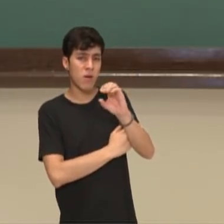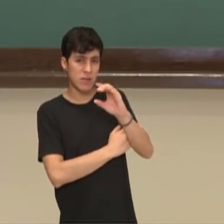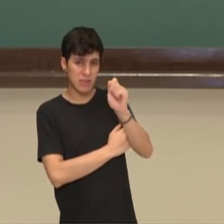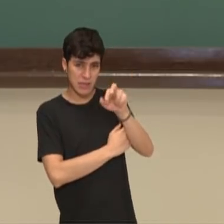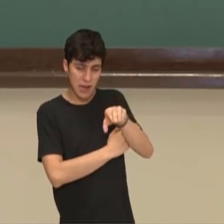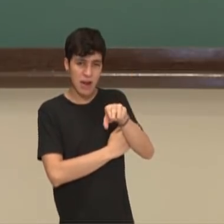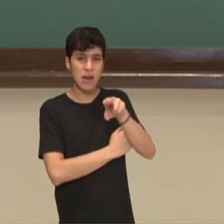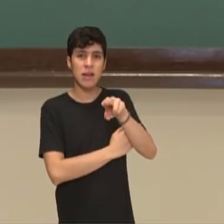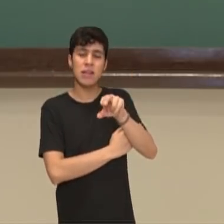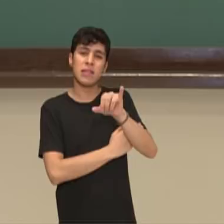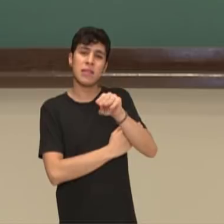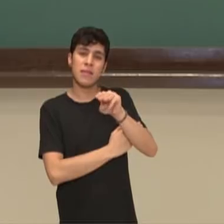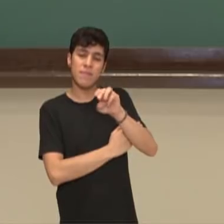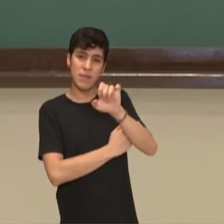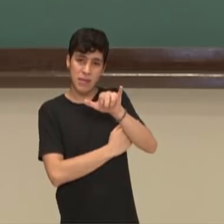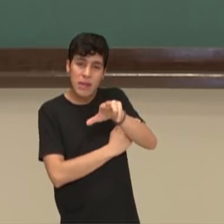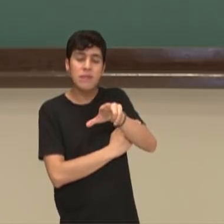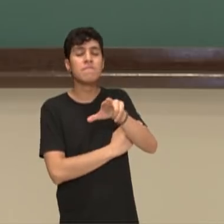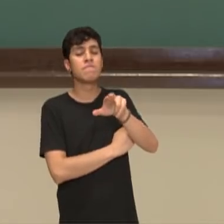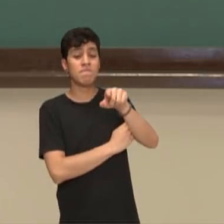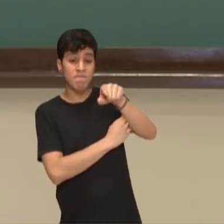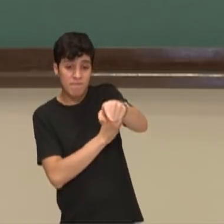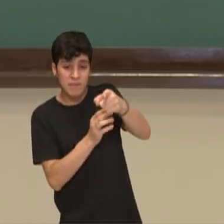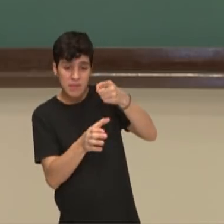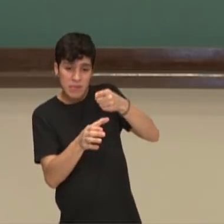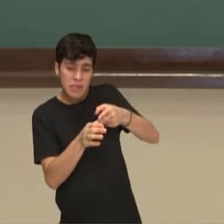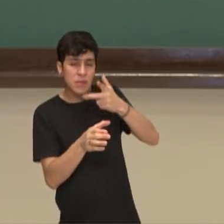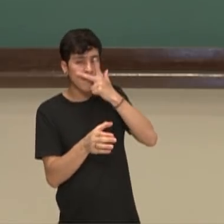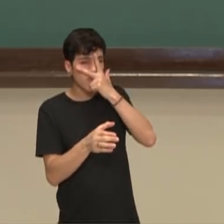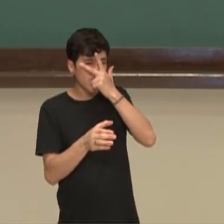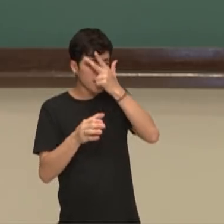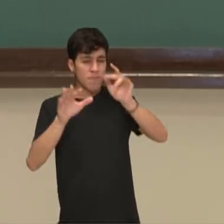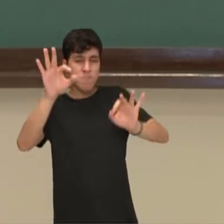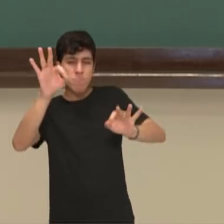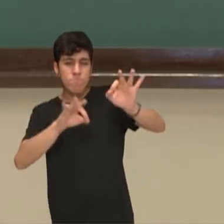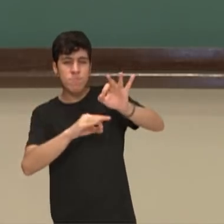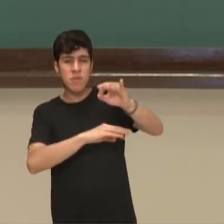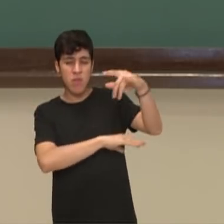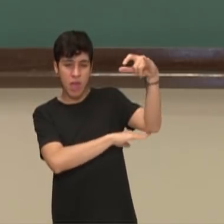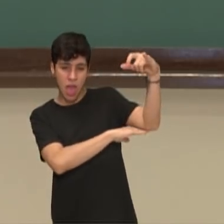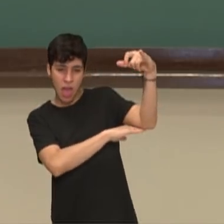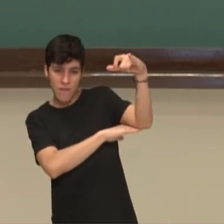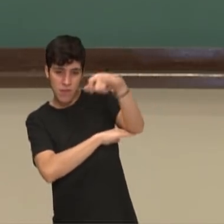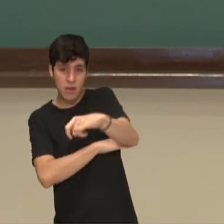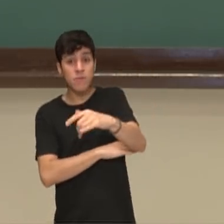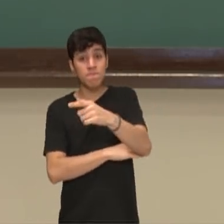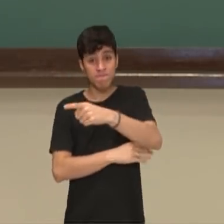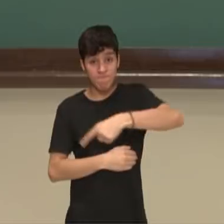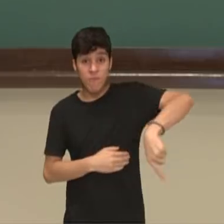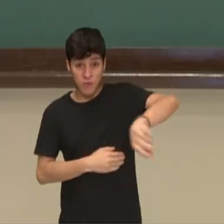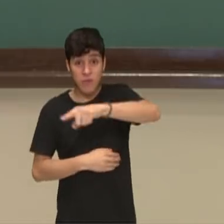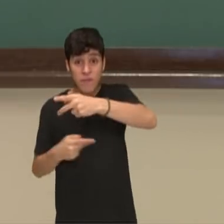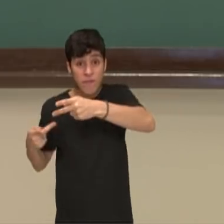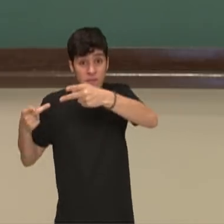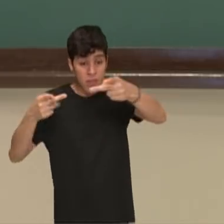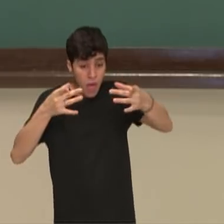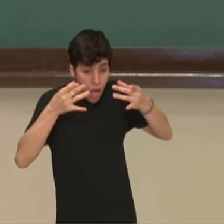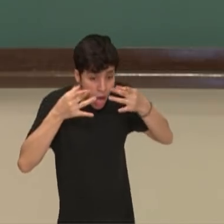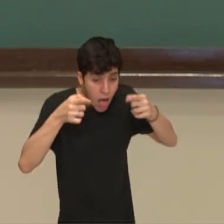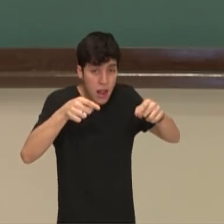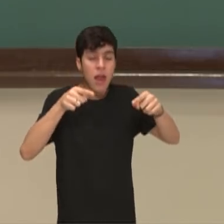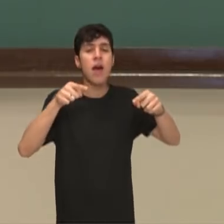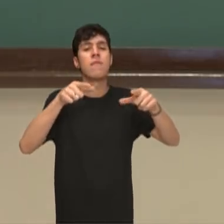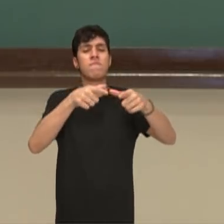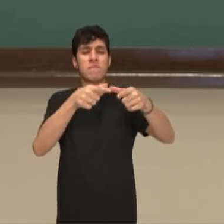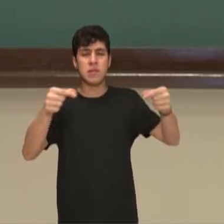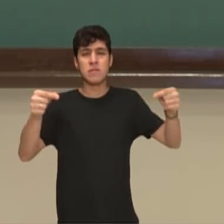Niemeyer. E essa cidade ela teria o formato de um avião, tanto que se vocês forem para Brasília um dia, ou você que